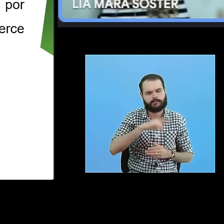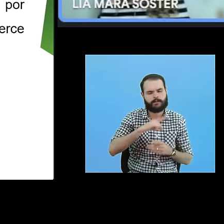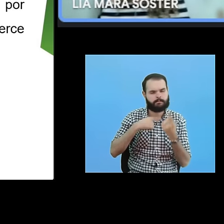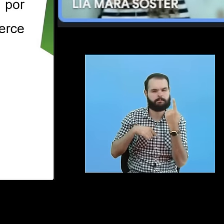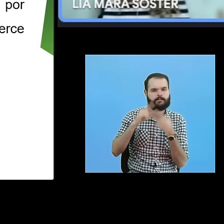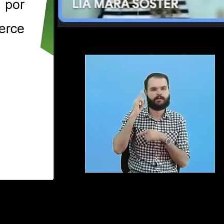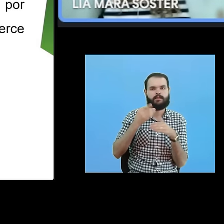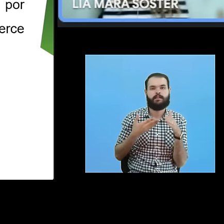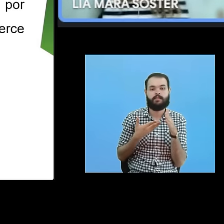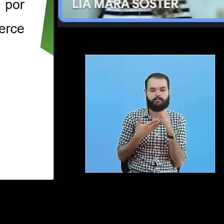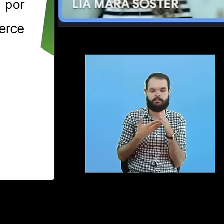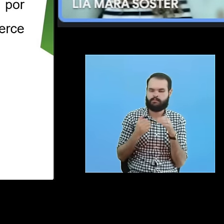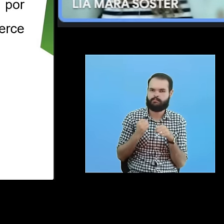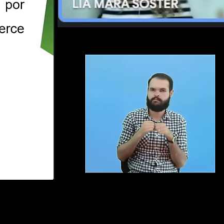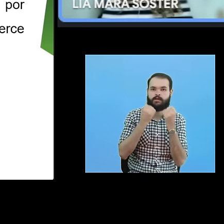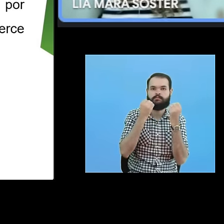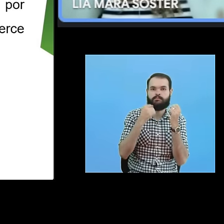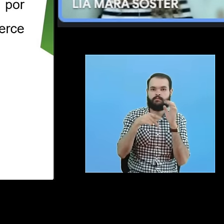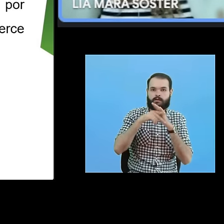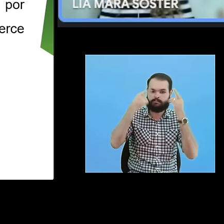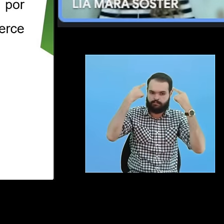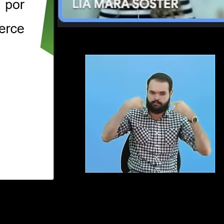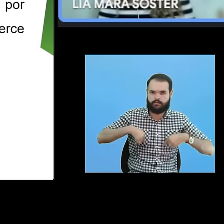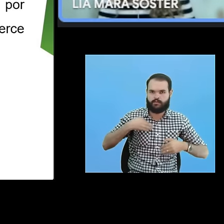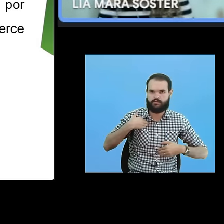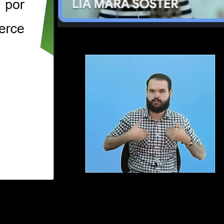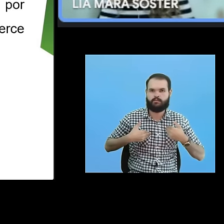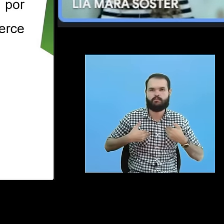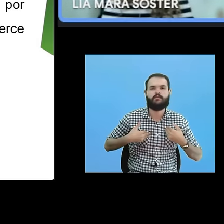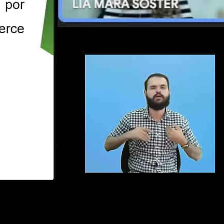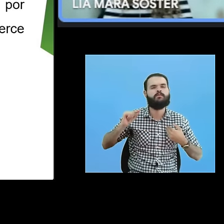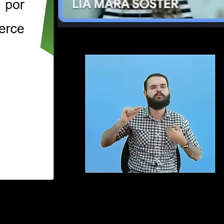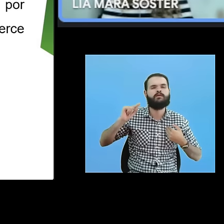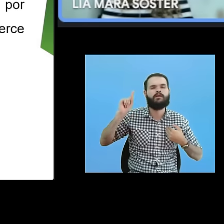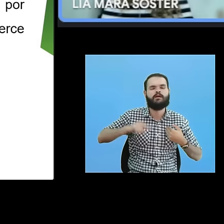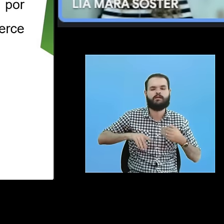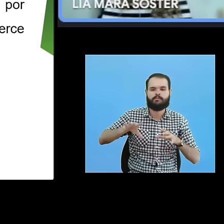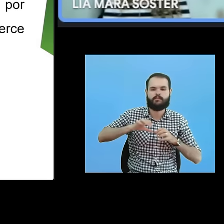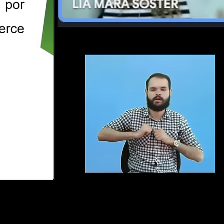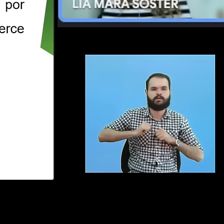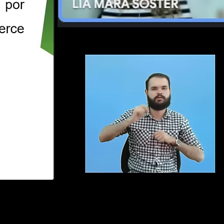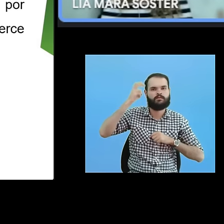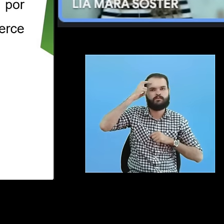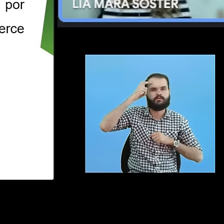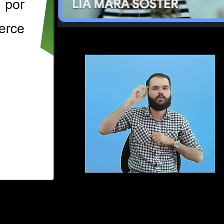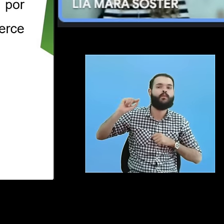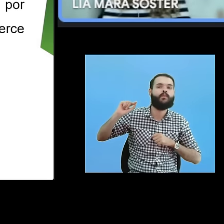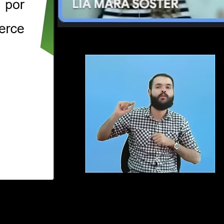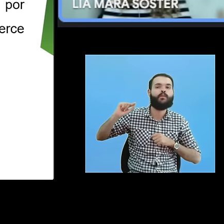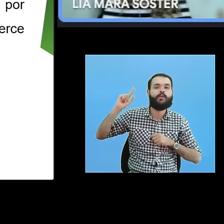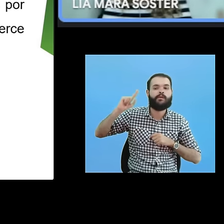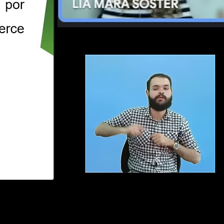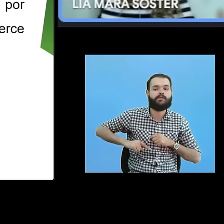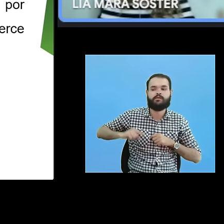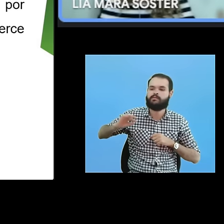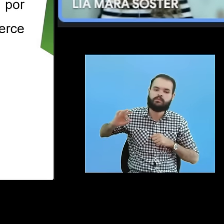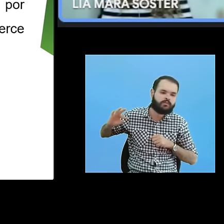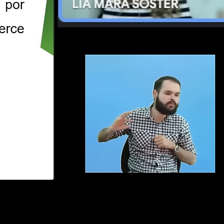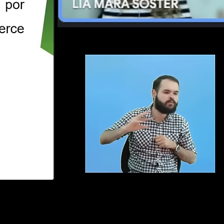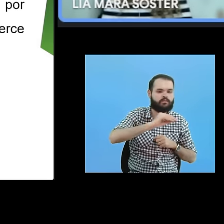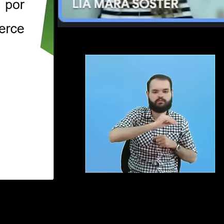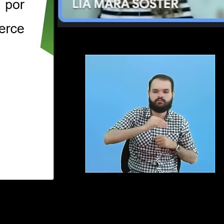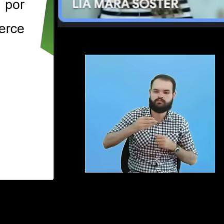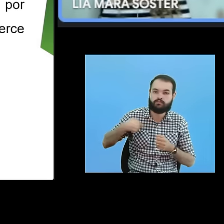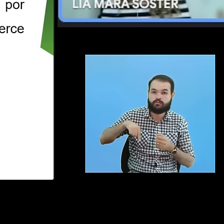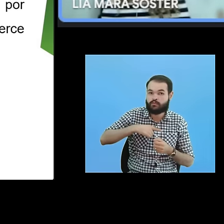superar aqueles limites biológicos, né? E o que é esse reequipamento cultural? São todas essas intervenções